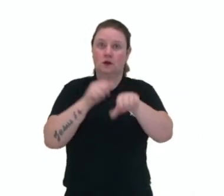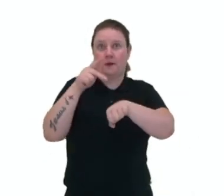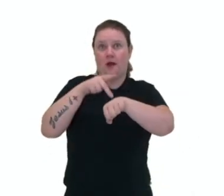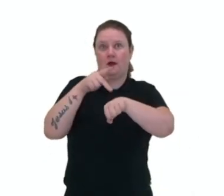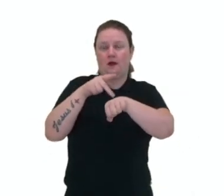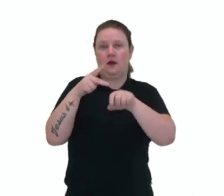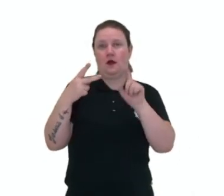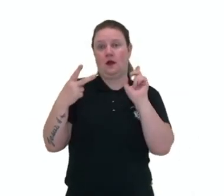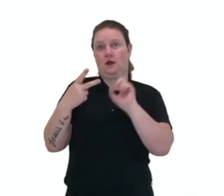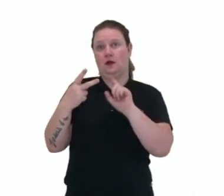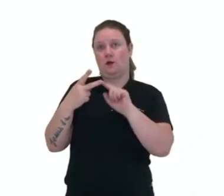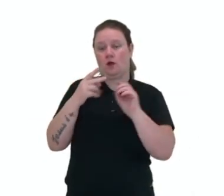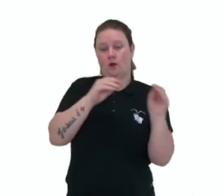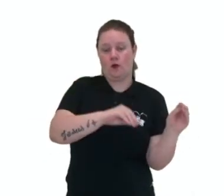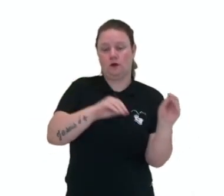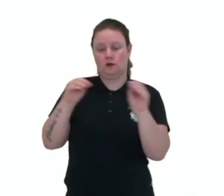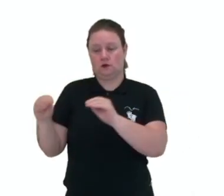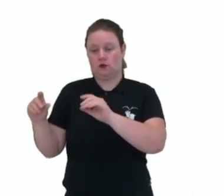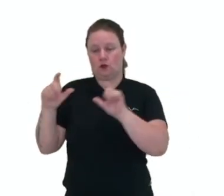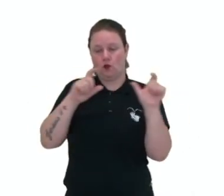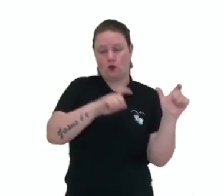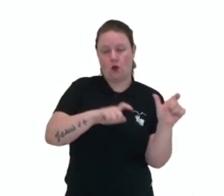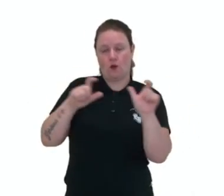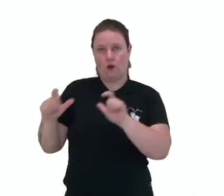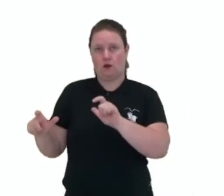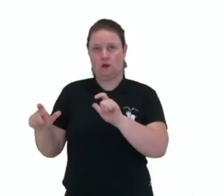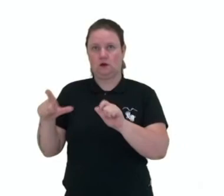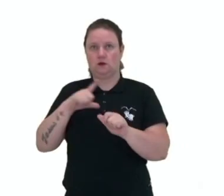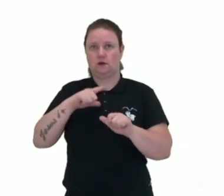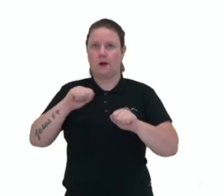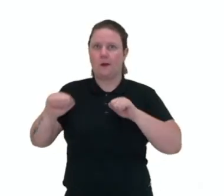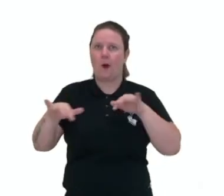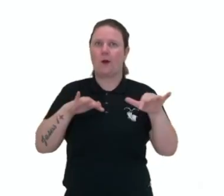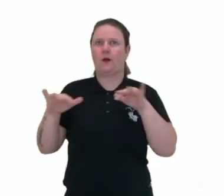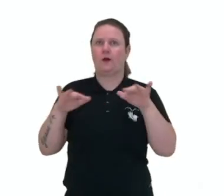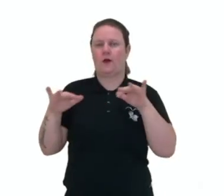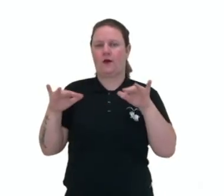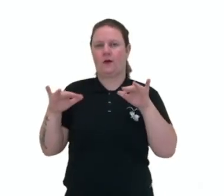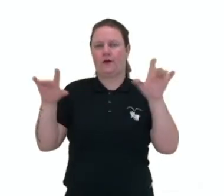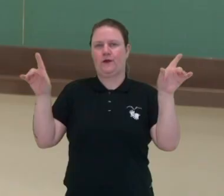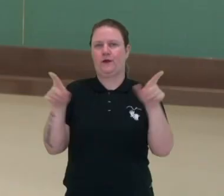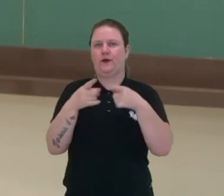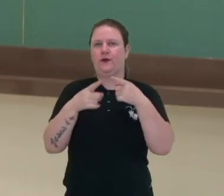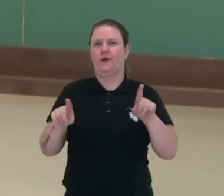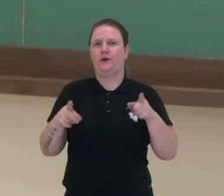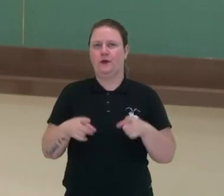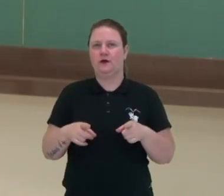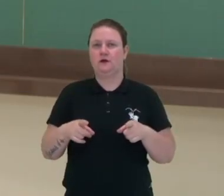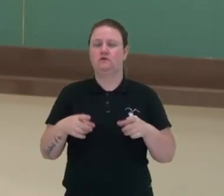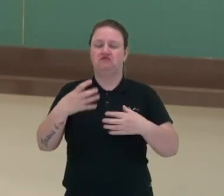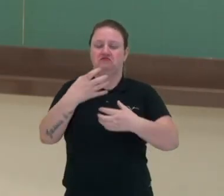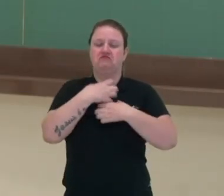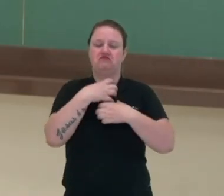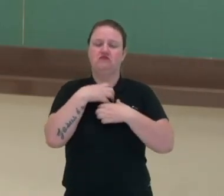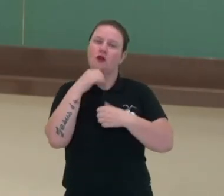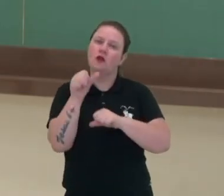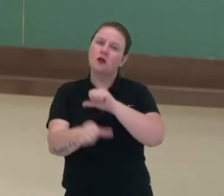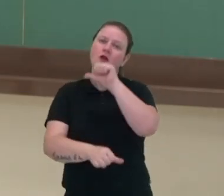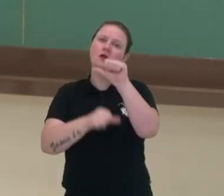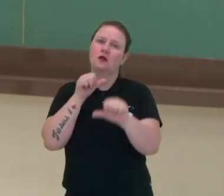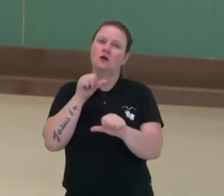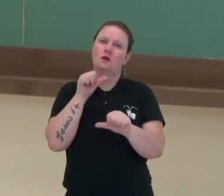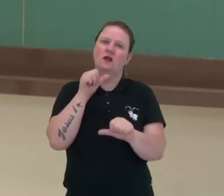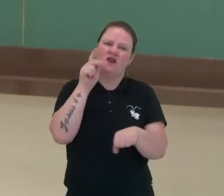vai indicar mudando de lugar. Os dois juntos trazem um certo movimento à música, pois traz o sentido de transformação concreta